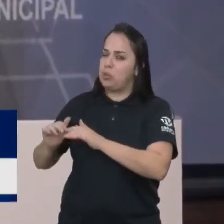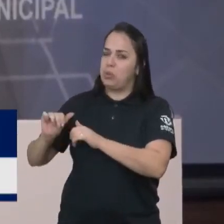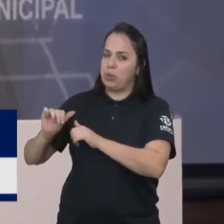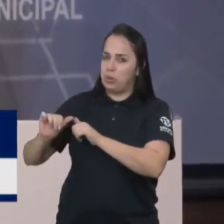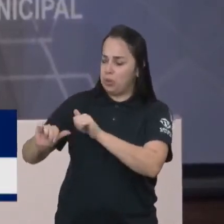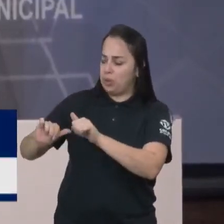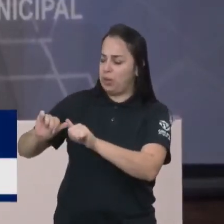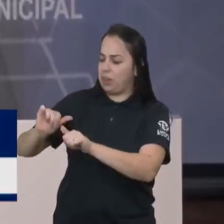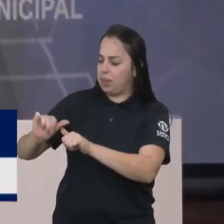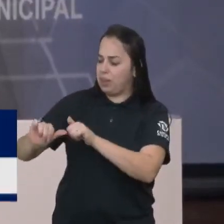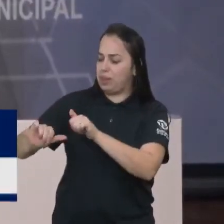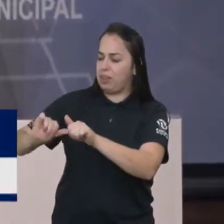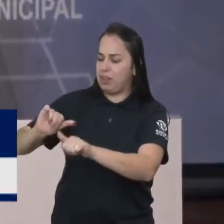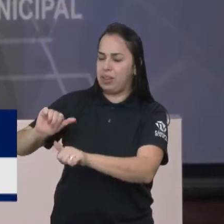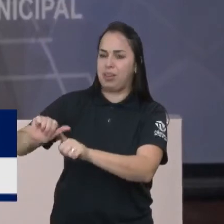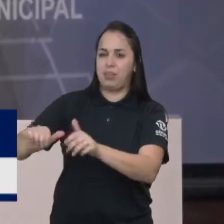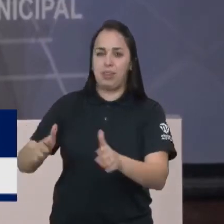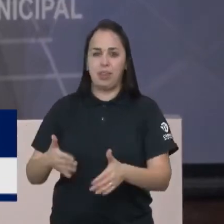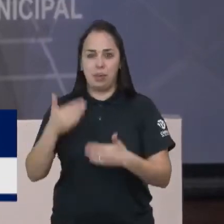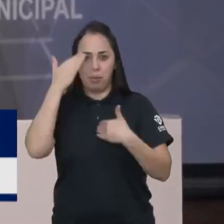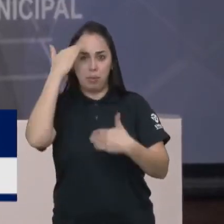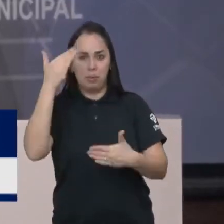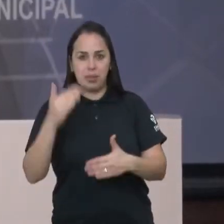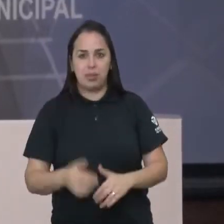irá recomeçar. Muito obrigado.